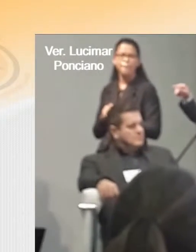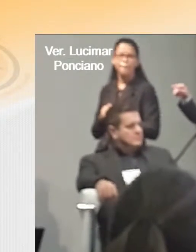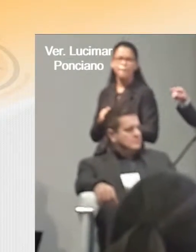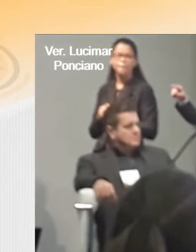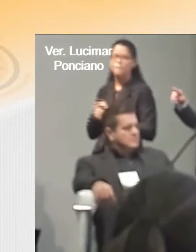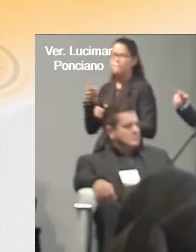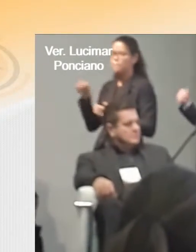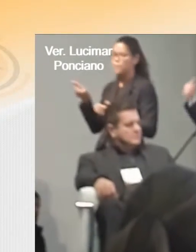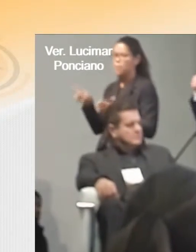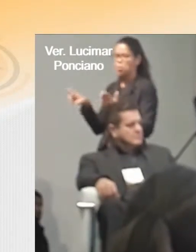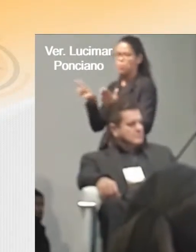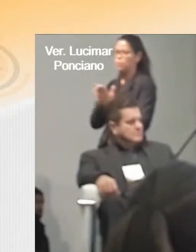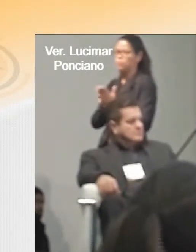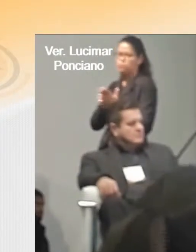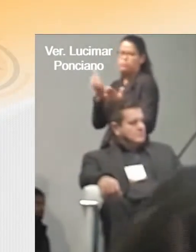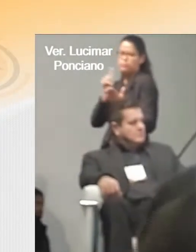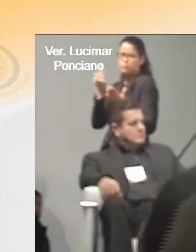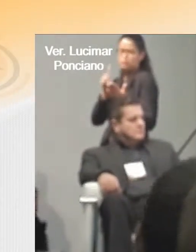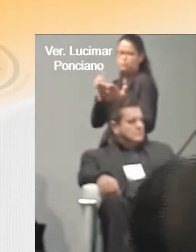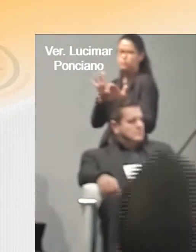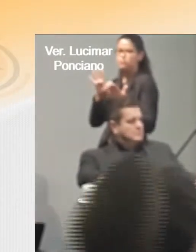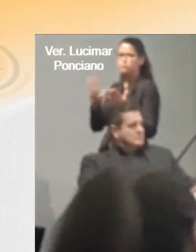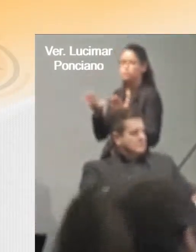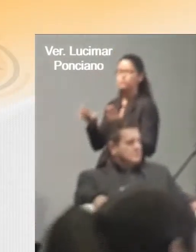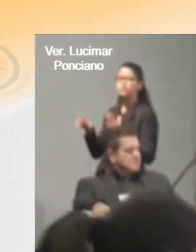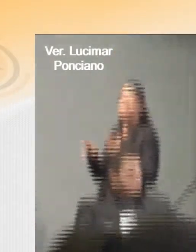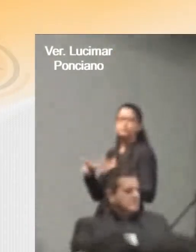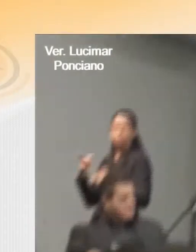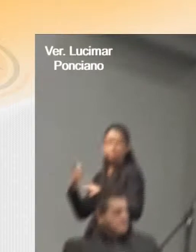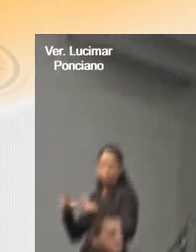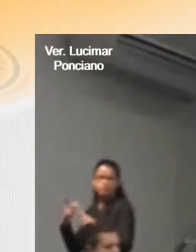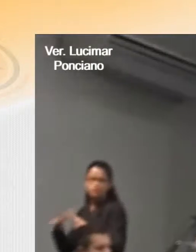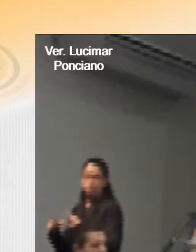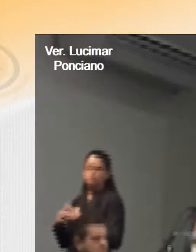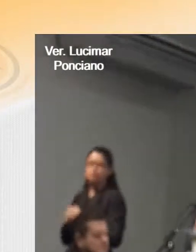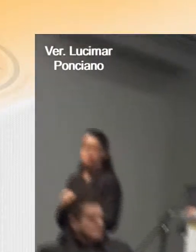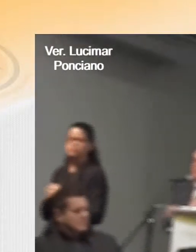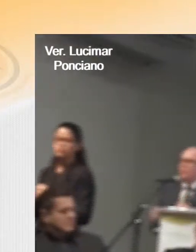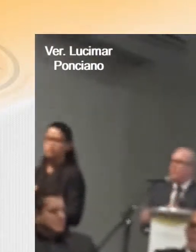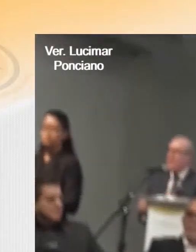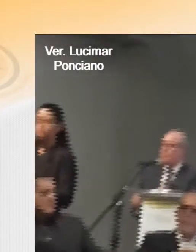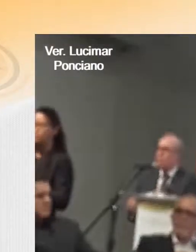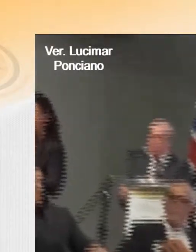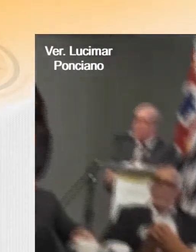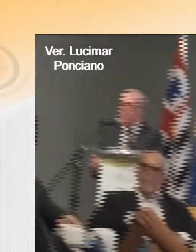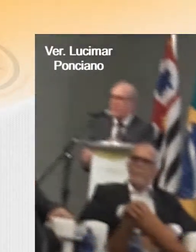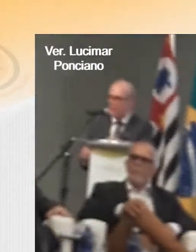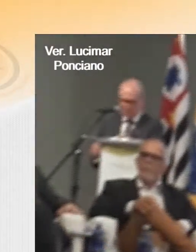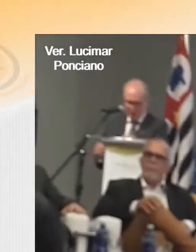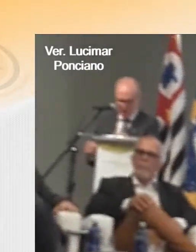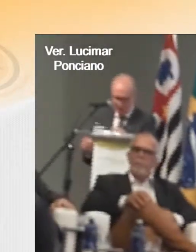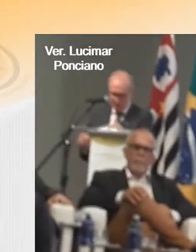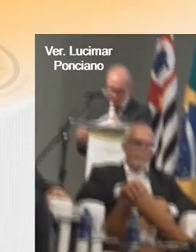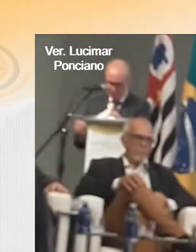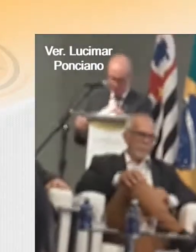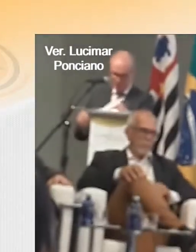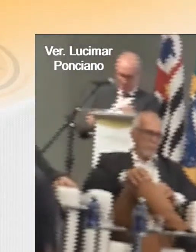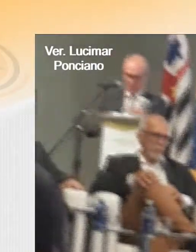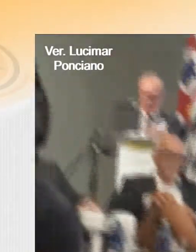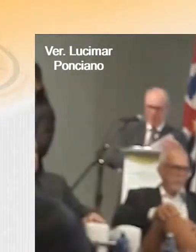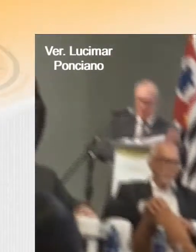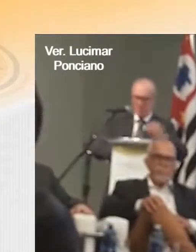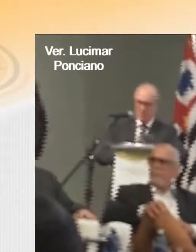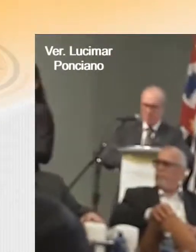aplica, declara inconstitucionalidade aquela lei, mas não legislar. O judiciário não pode legislar, não tem condição de